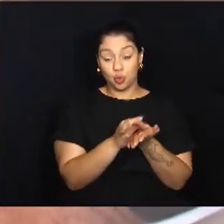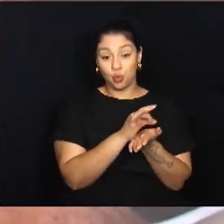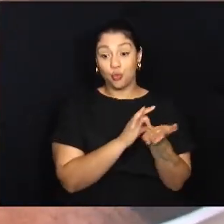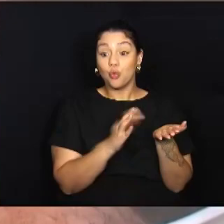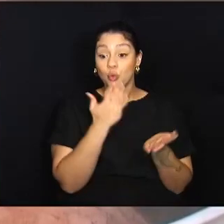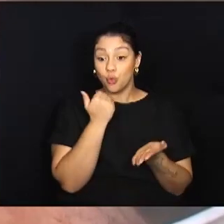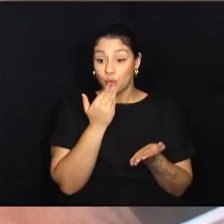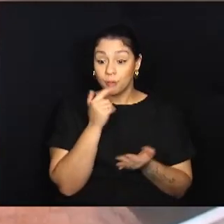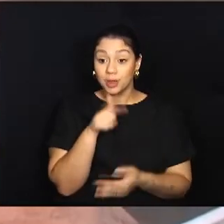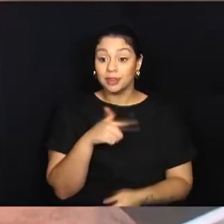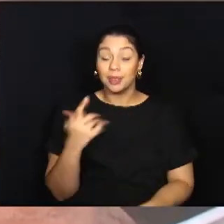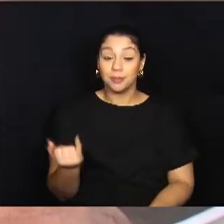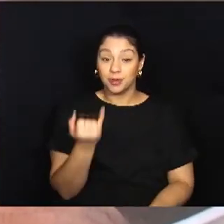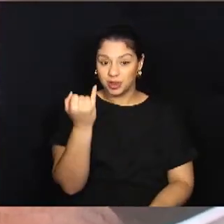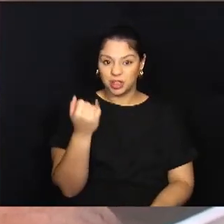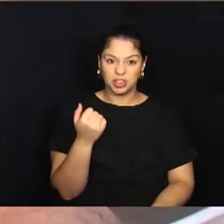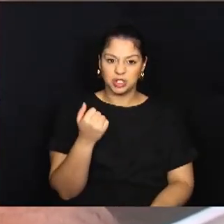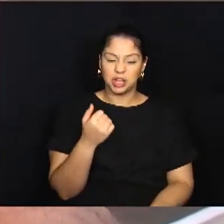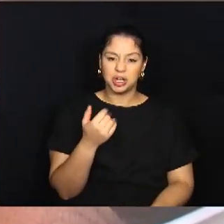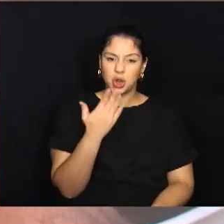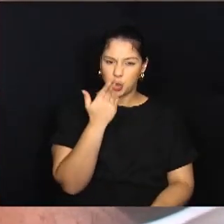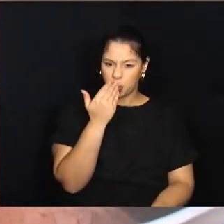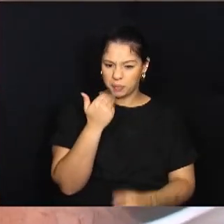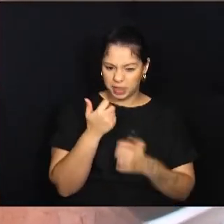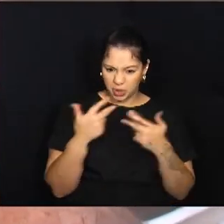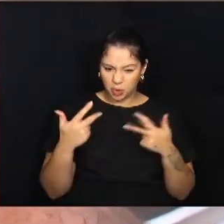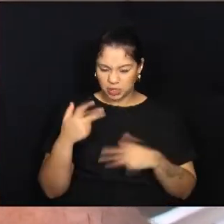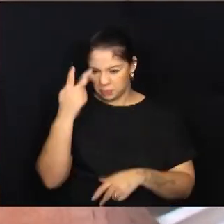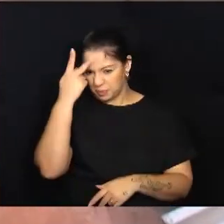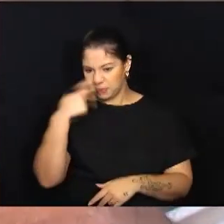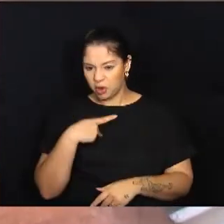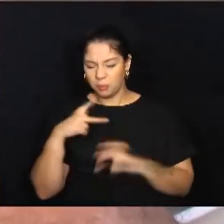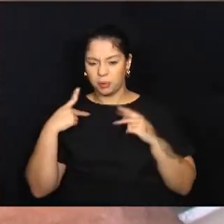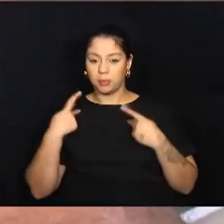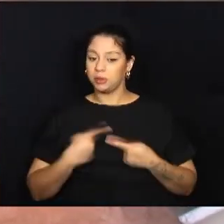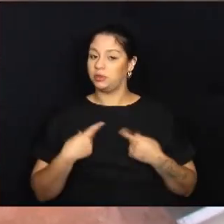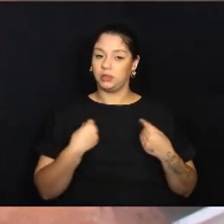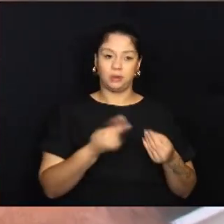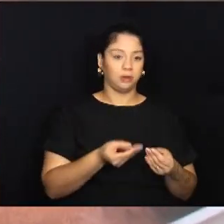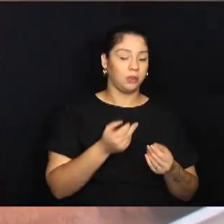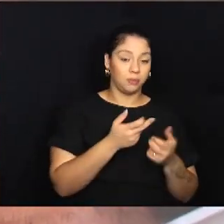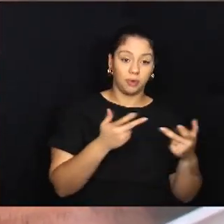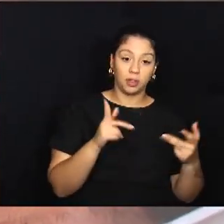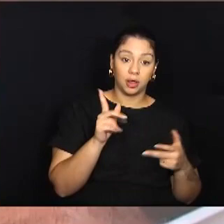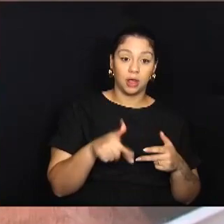bom. Não dou comida nenhuma, só dou a ração. Se tiver que dar um ossinho, eu